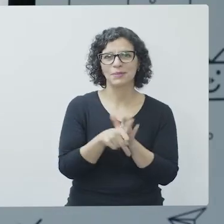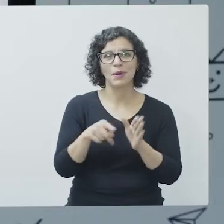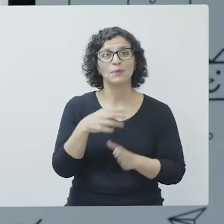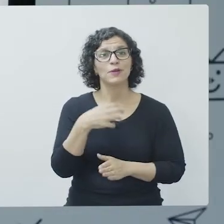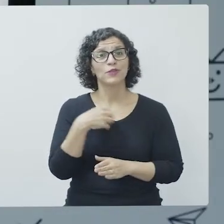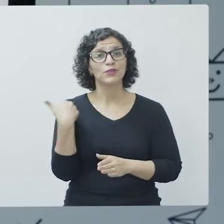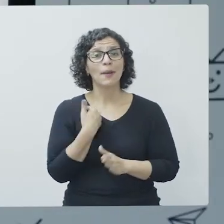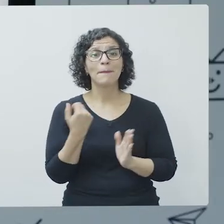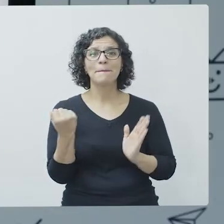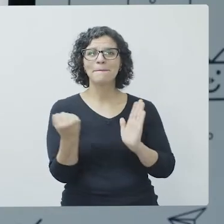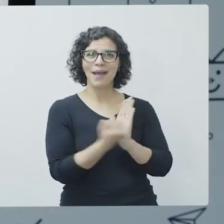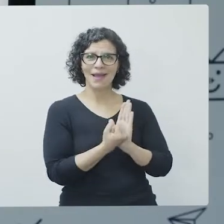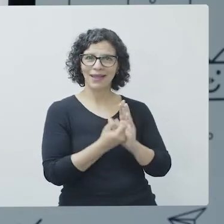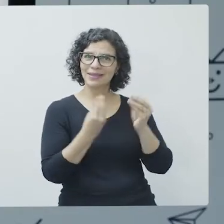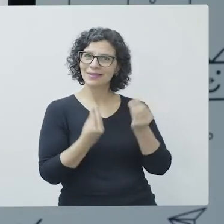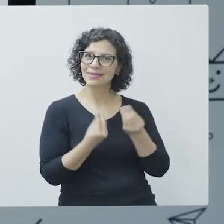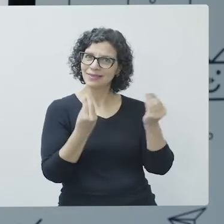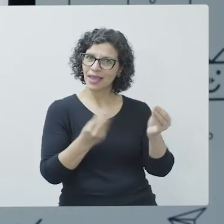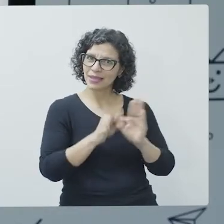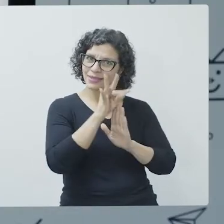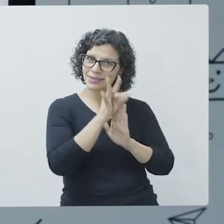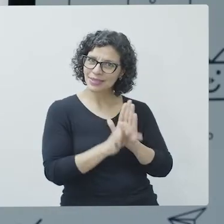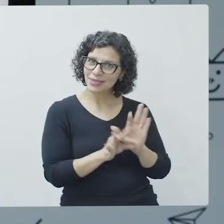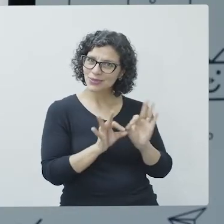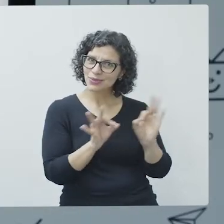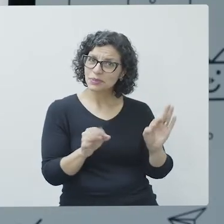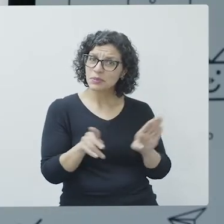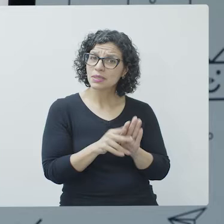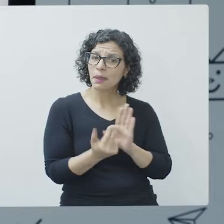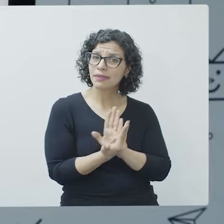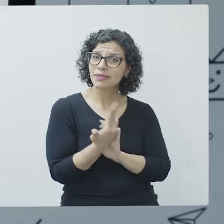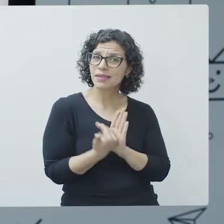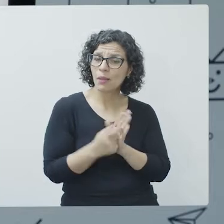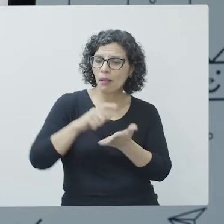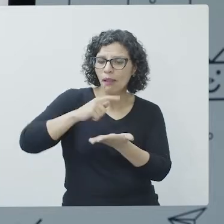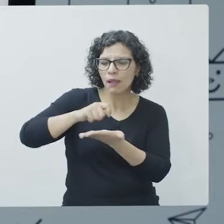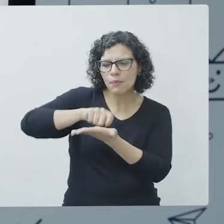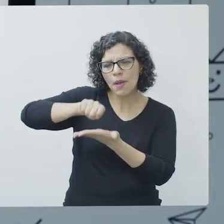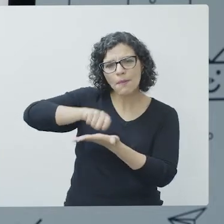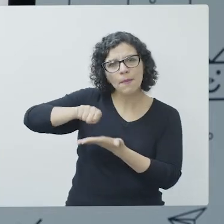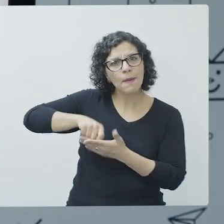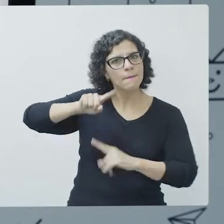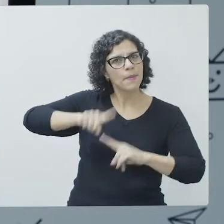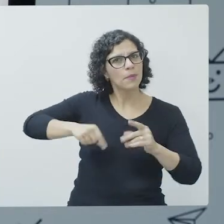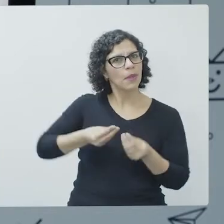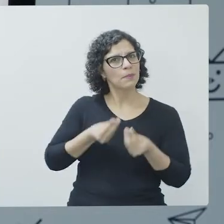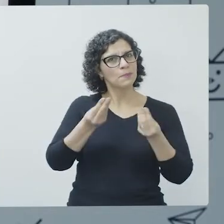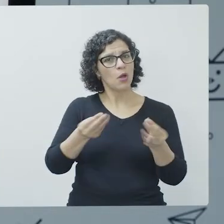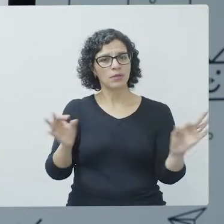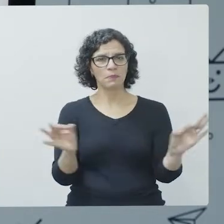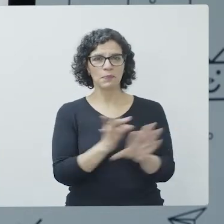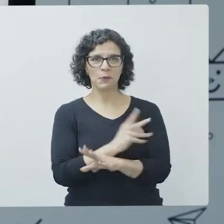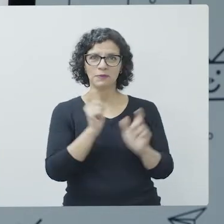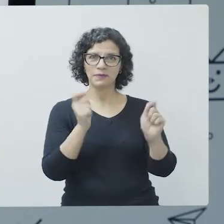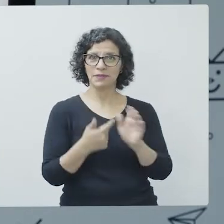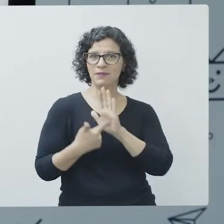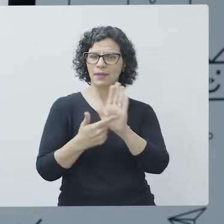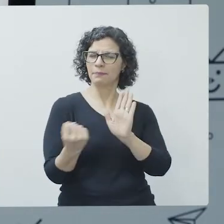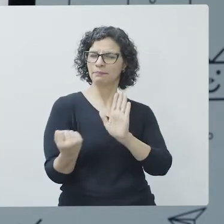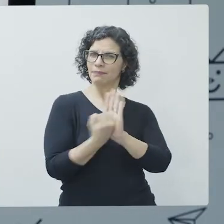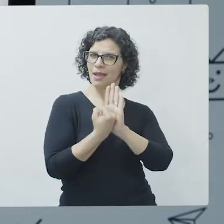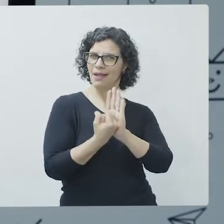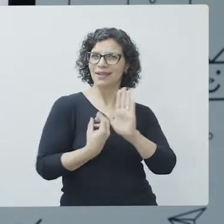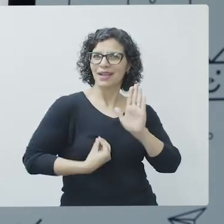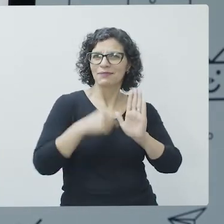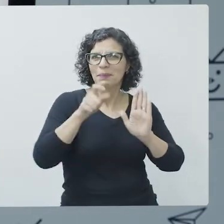das maneiras de deixar marcas. É com a sua escrita. Deixar a sua obra pronta. É uma forma de você deixar